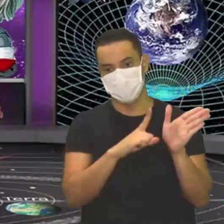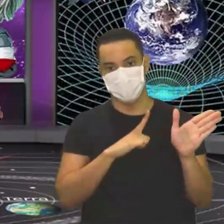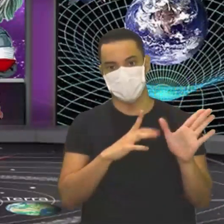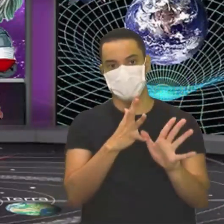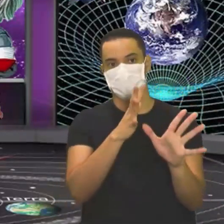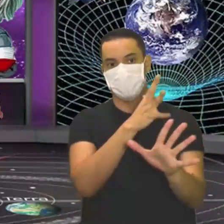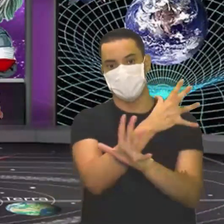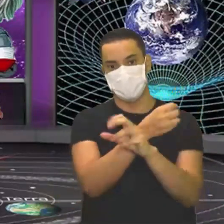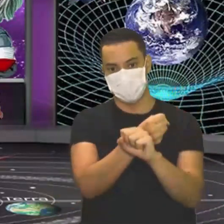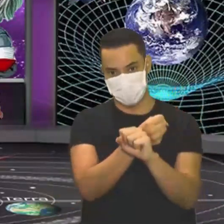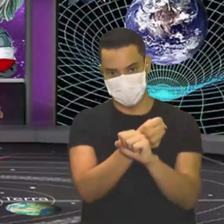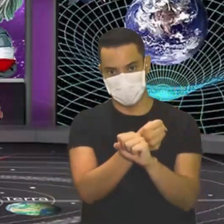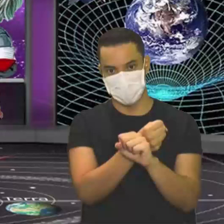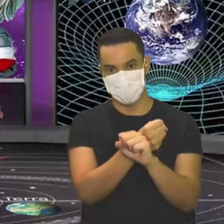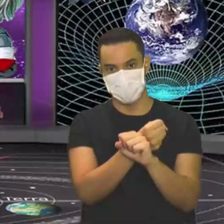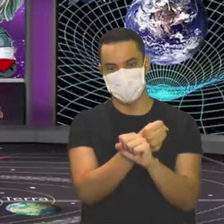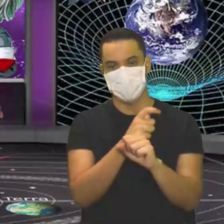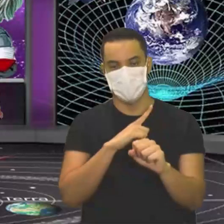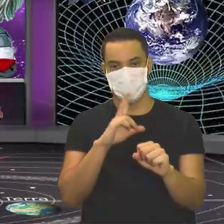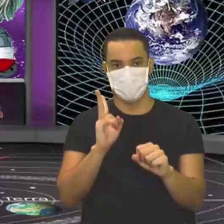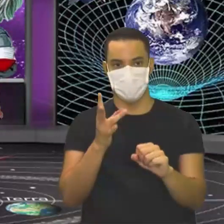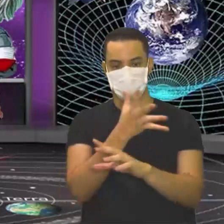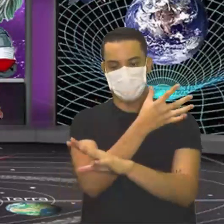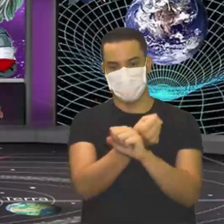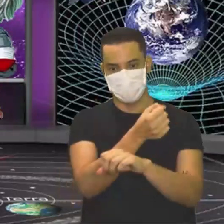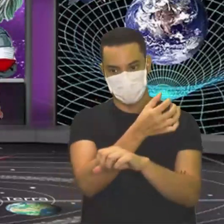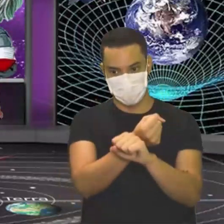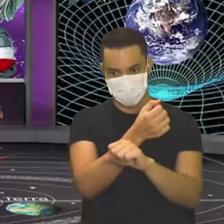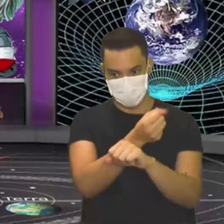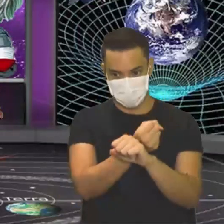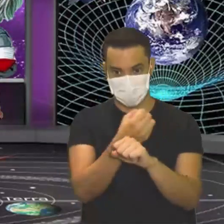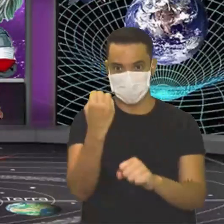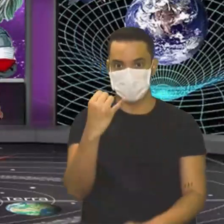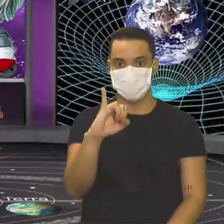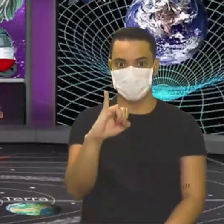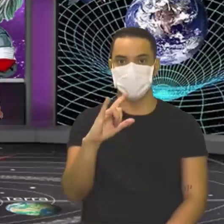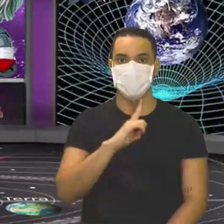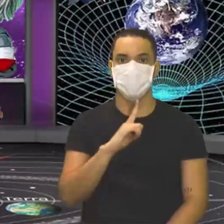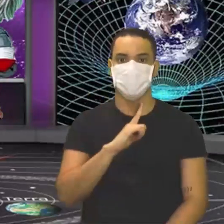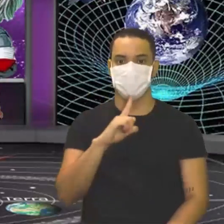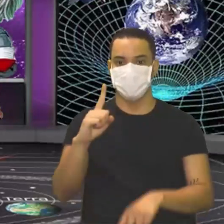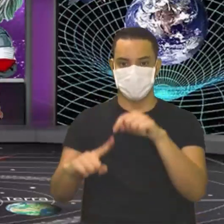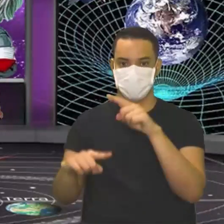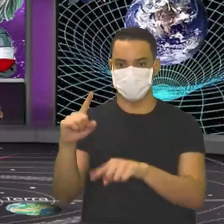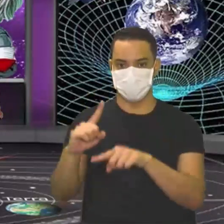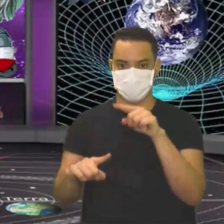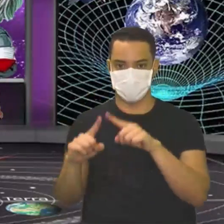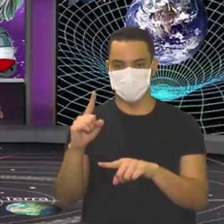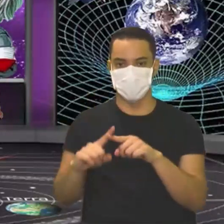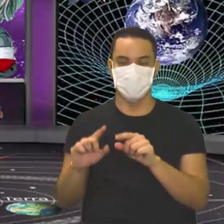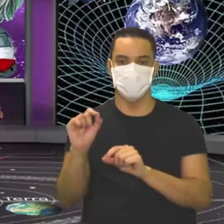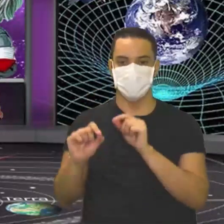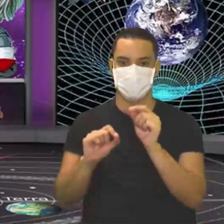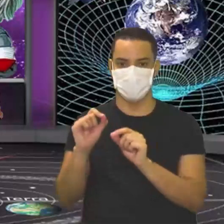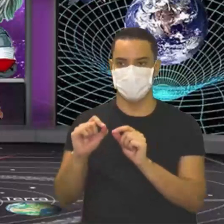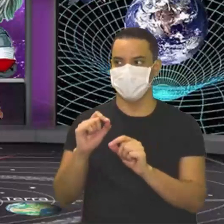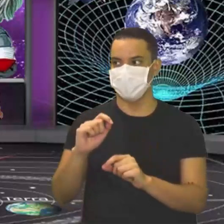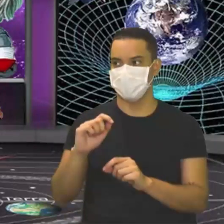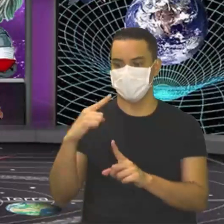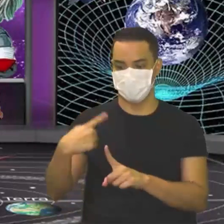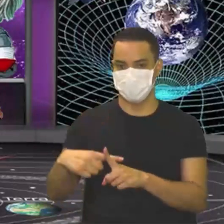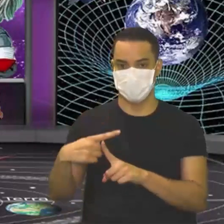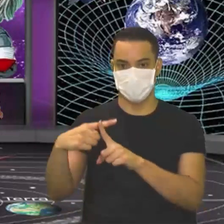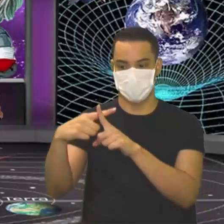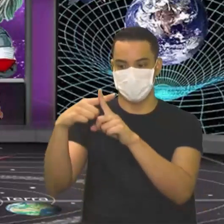repulsão eletrostática, que é a força elétrica de repulsão. Quando eu tenho corpos que estão carregados com